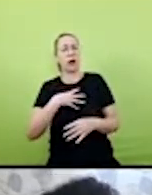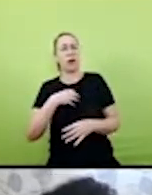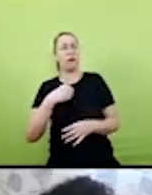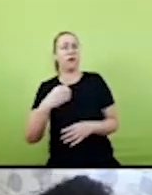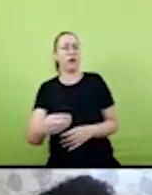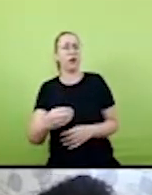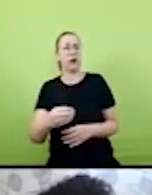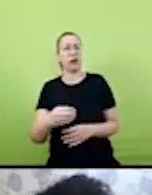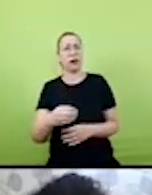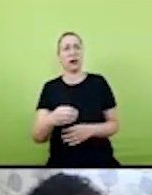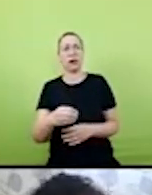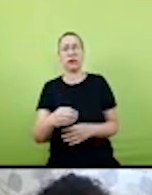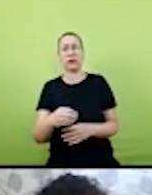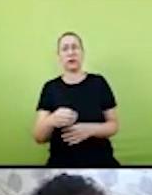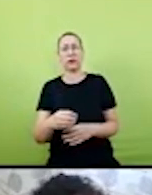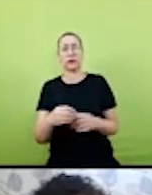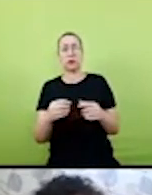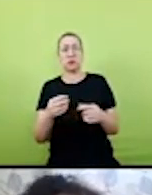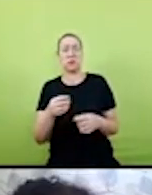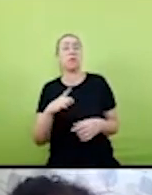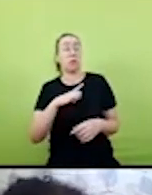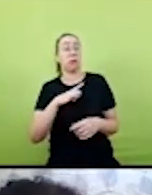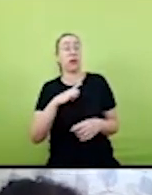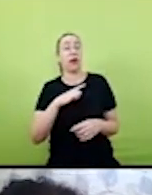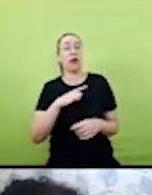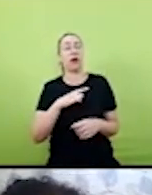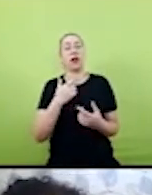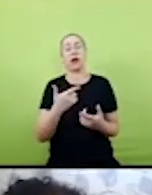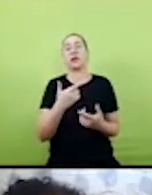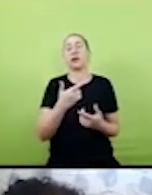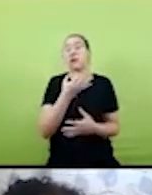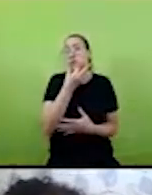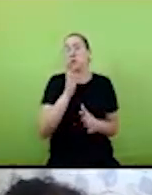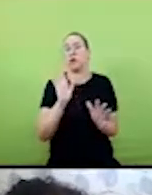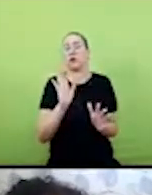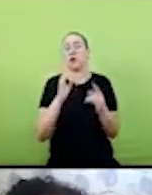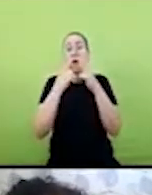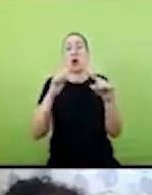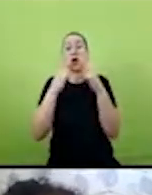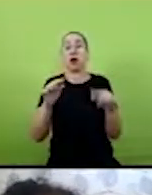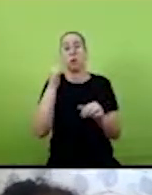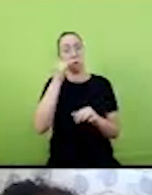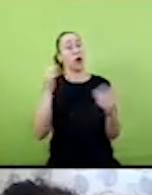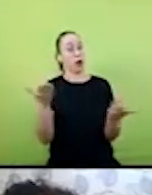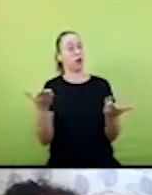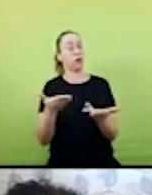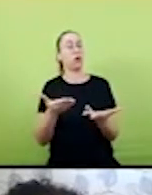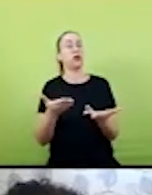né, ela já questiona tudo, mas por que eu tenho que fazer e meu irmão não, né, então as meninas estão